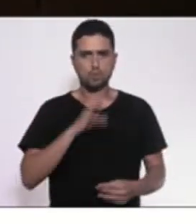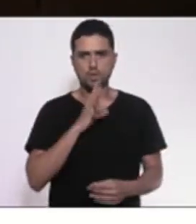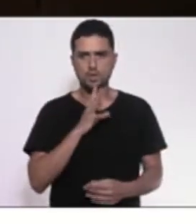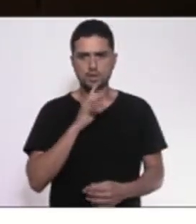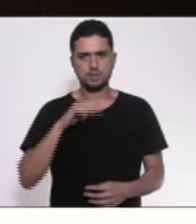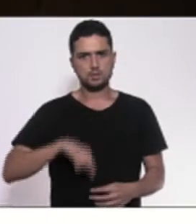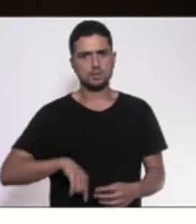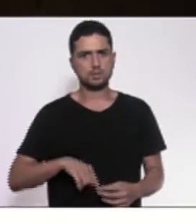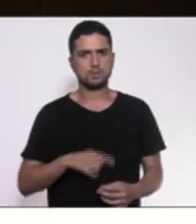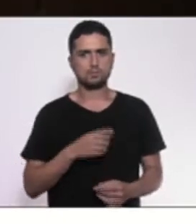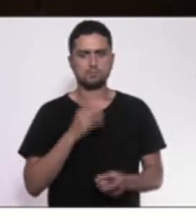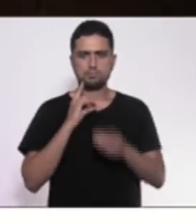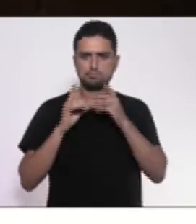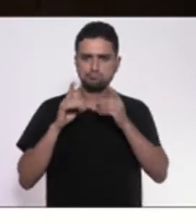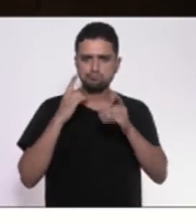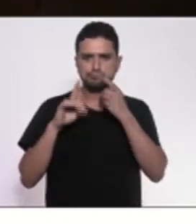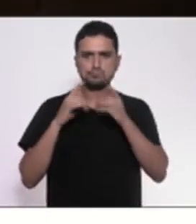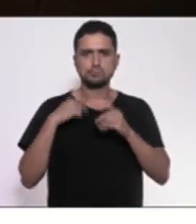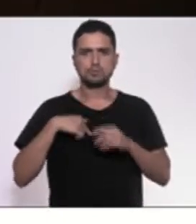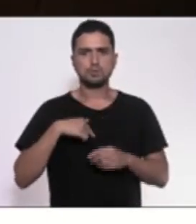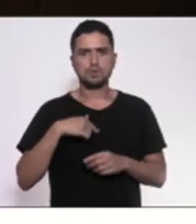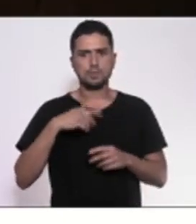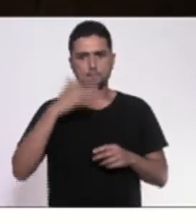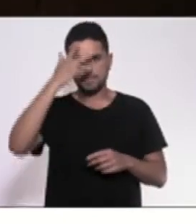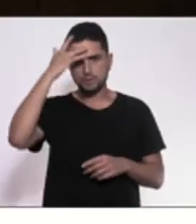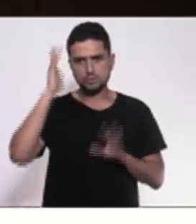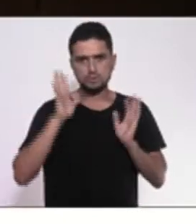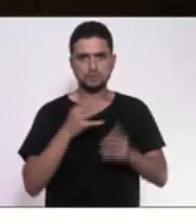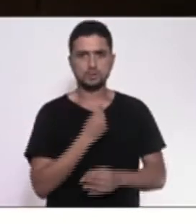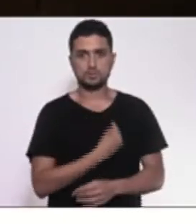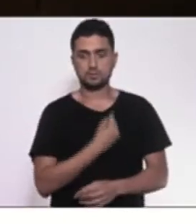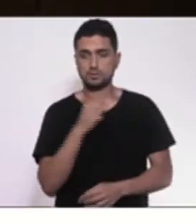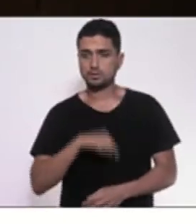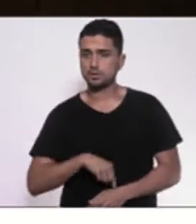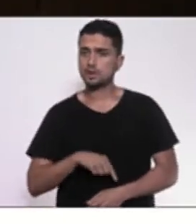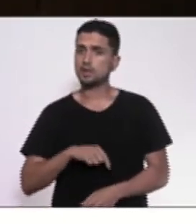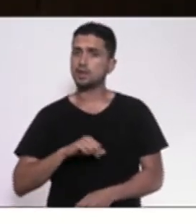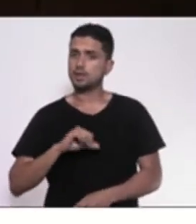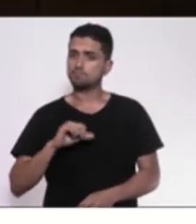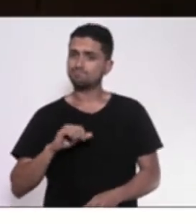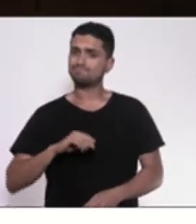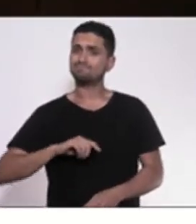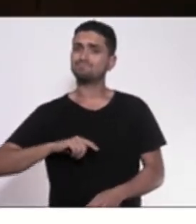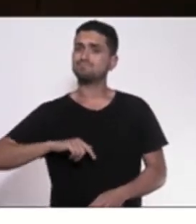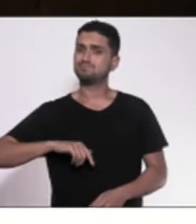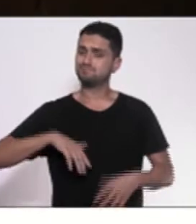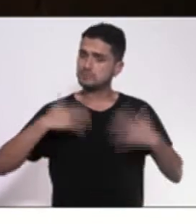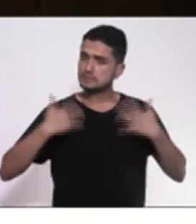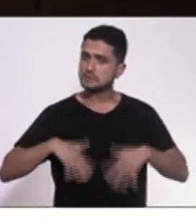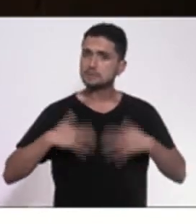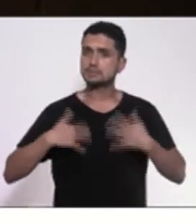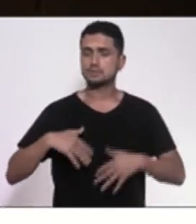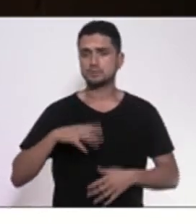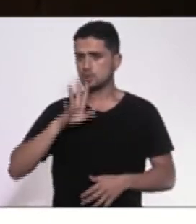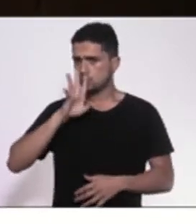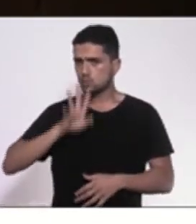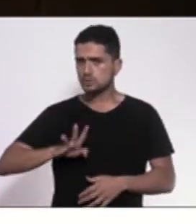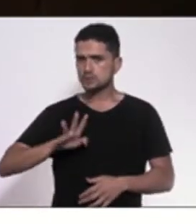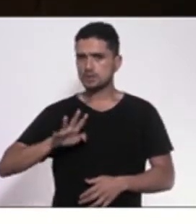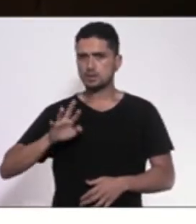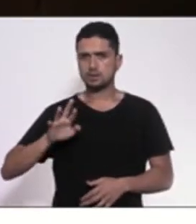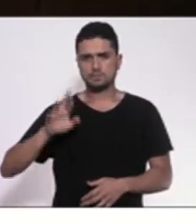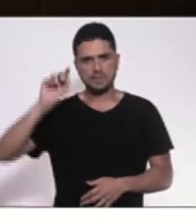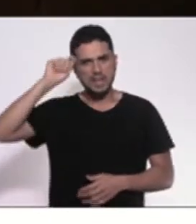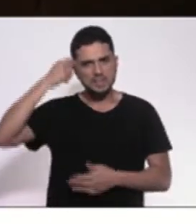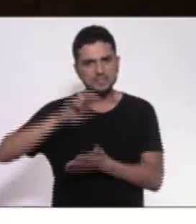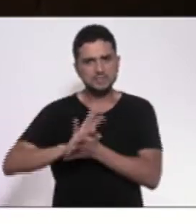homens, como um todo, já viveram por toda a face da Terra. Então, é muito grave chamar o outro de racista. E, mais uma vez, fui chamado de racista